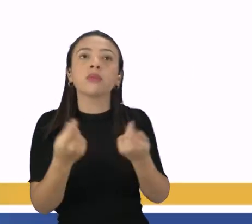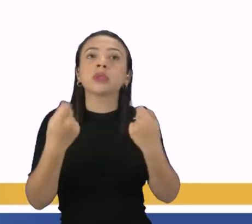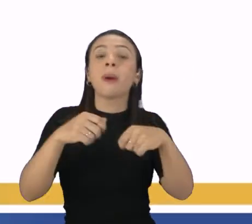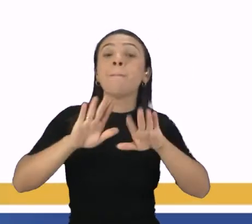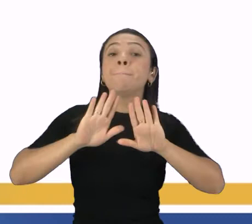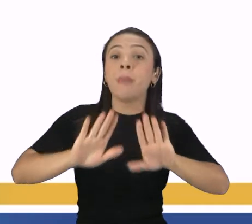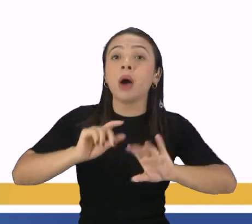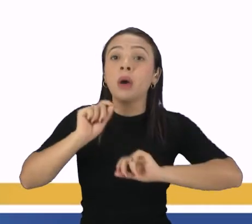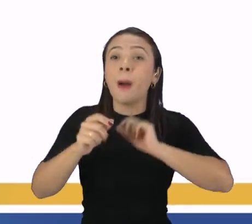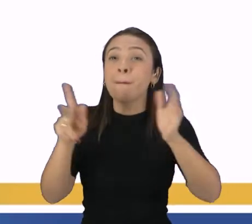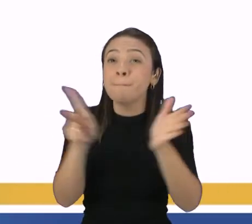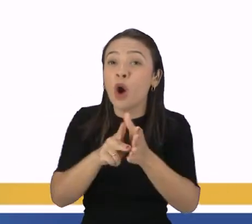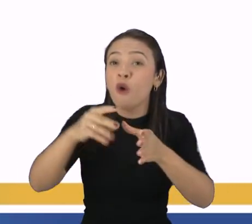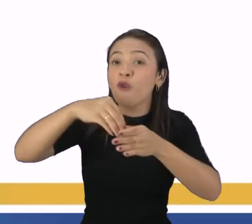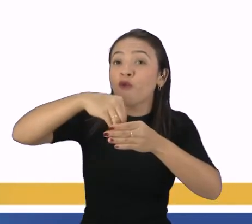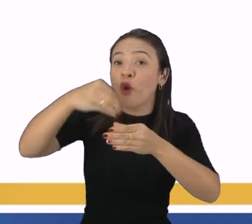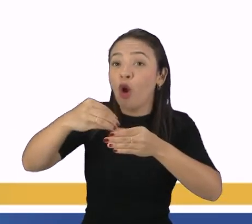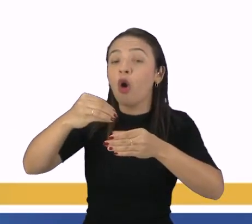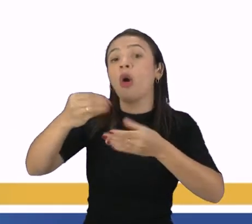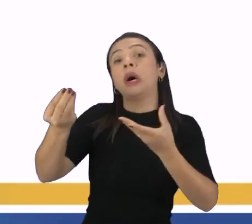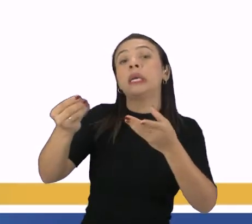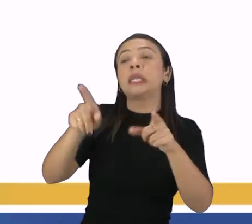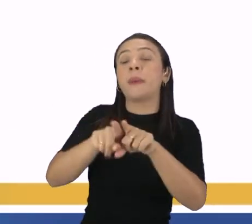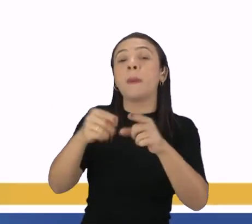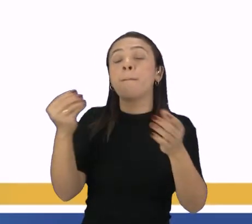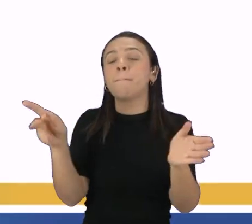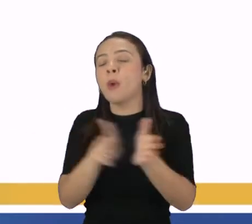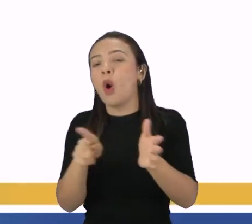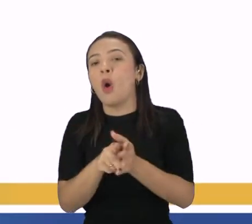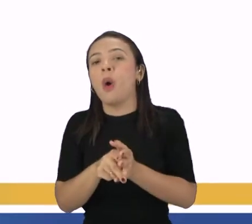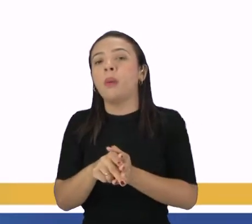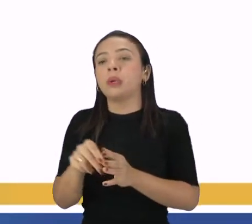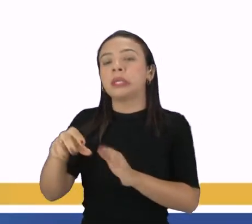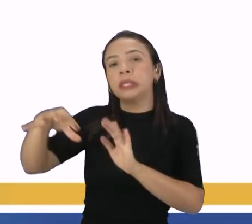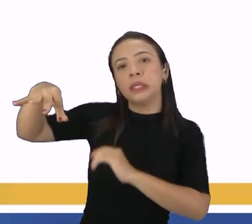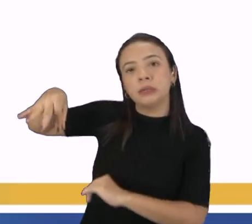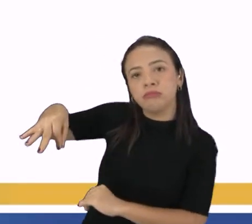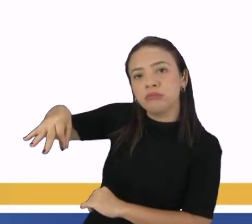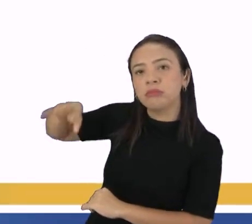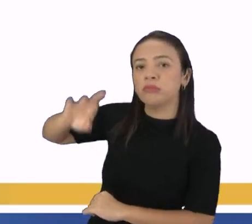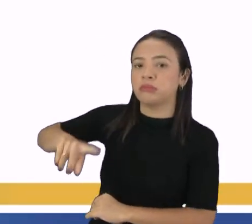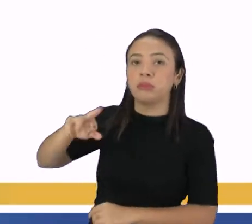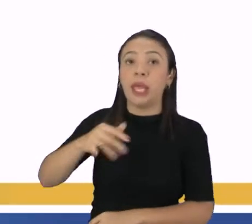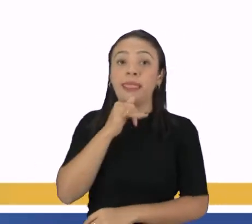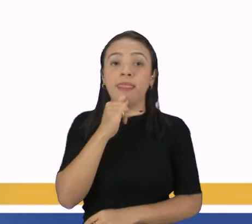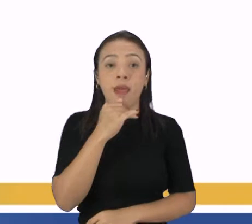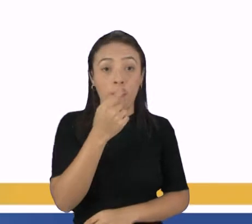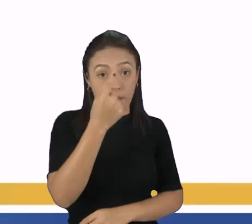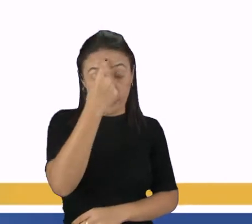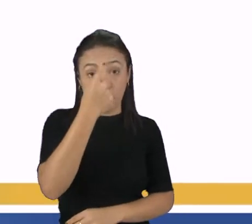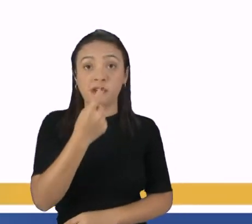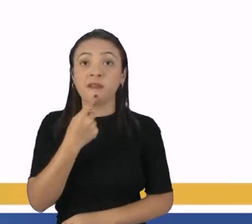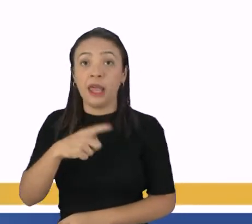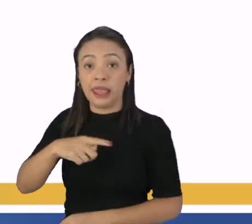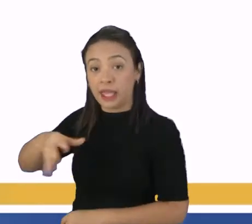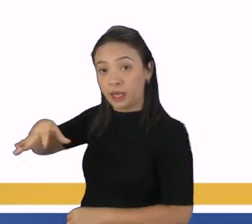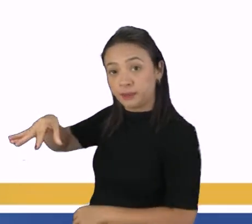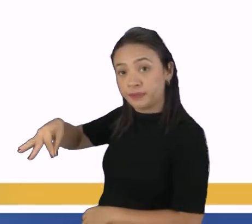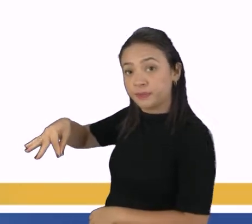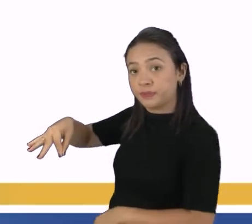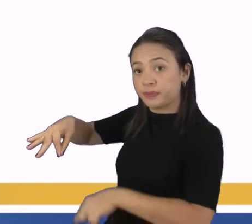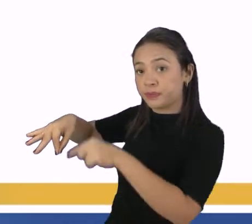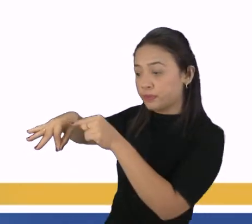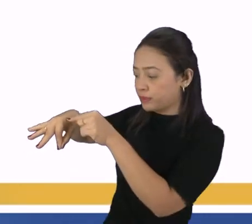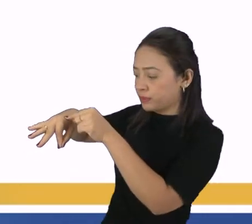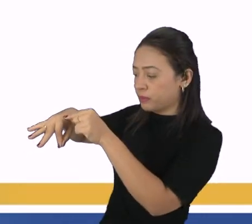Mas elas não são propriamente ditas do sistema reprodutor feminino. Por exemplo, ali na figurazinha ao lado, você tem o clitóris, que faz